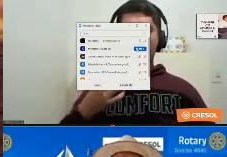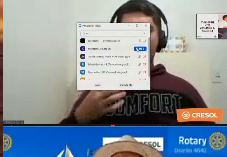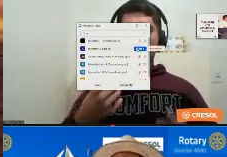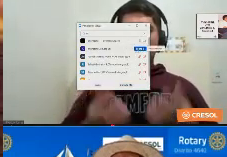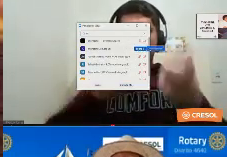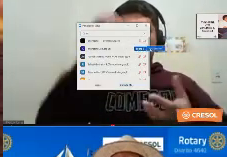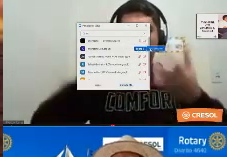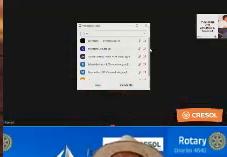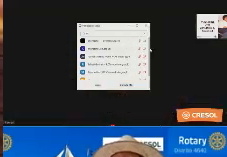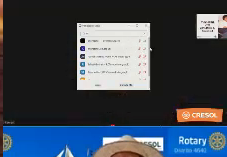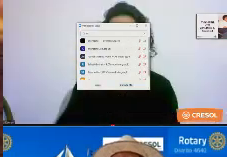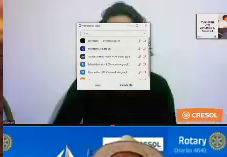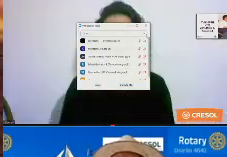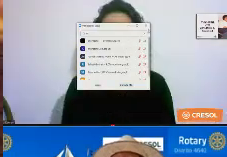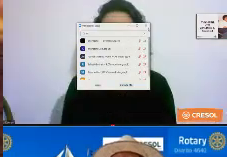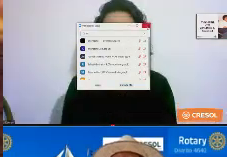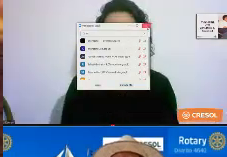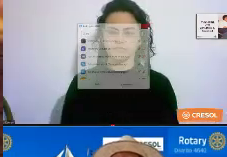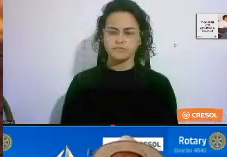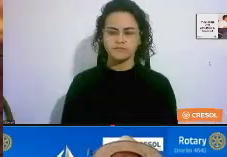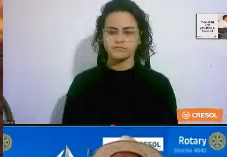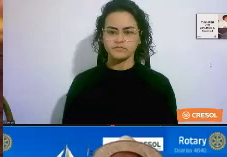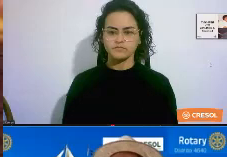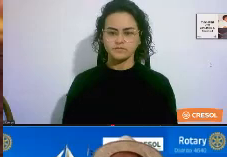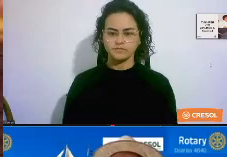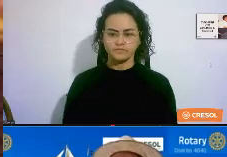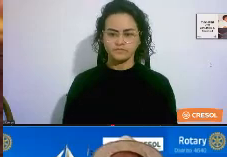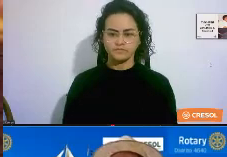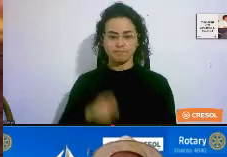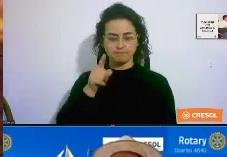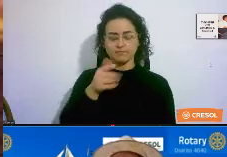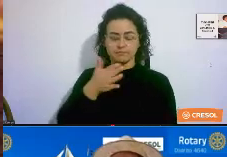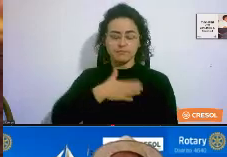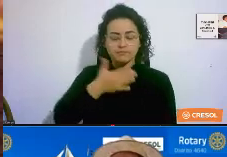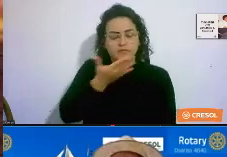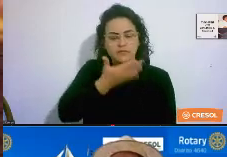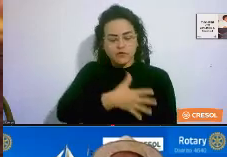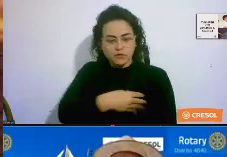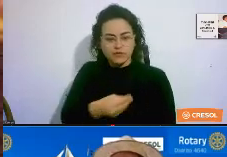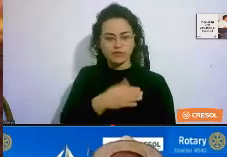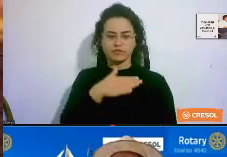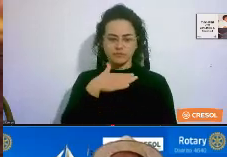Joelma, eu mudei completamente a maneira de enxergar o mundo.